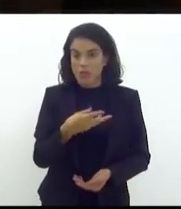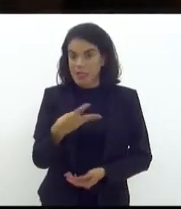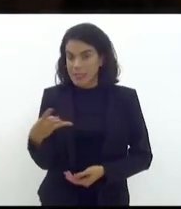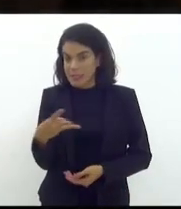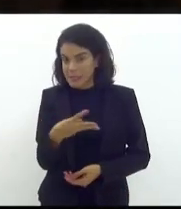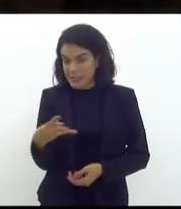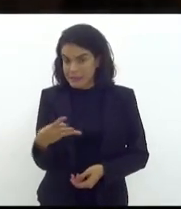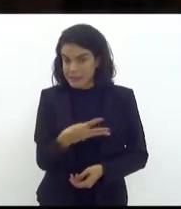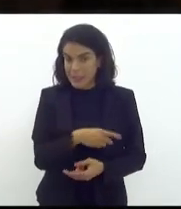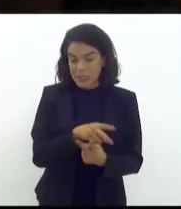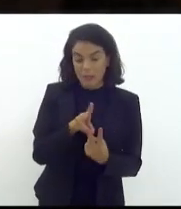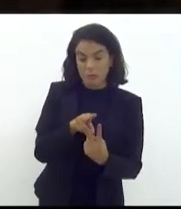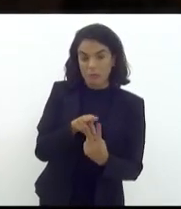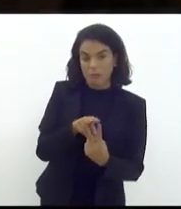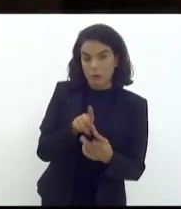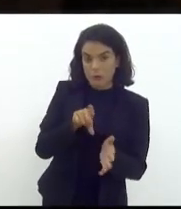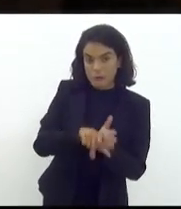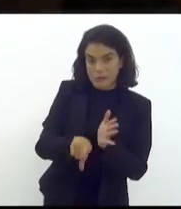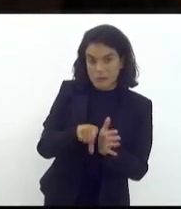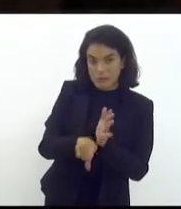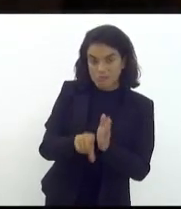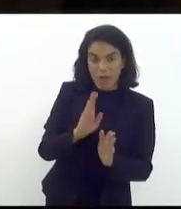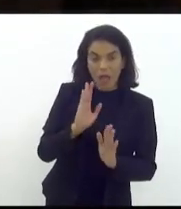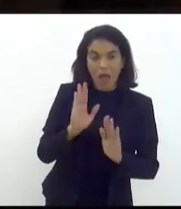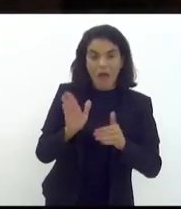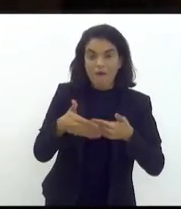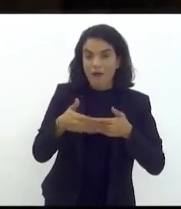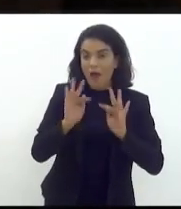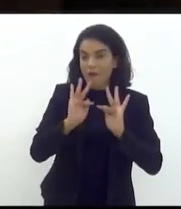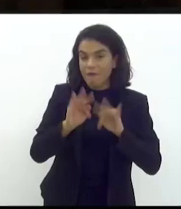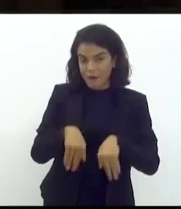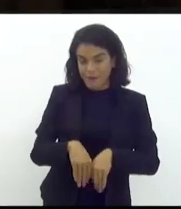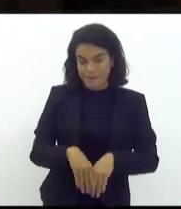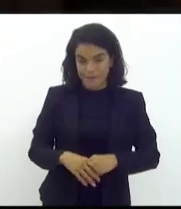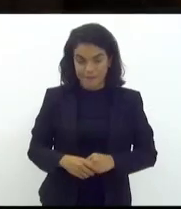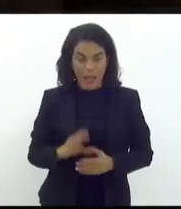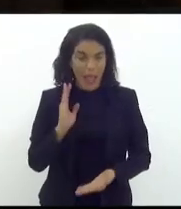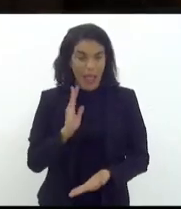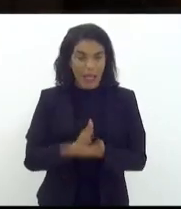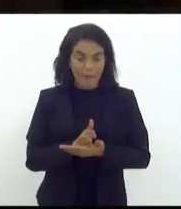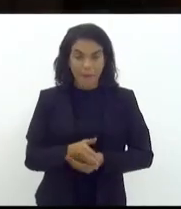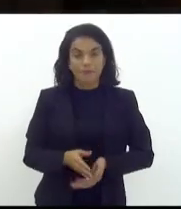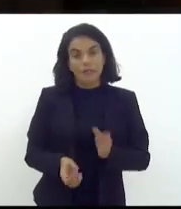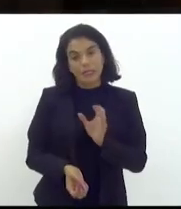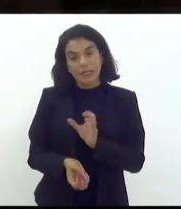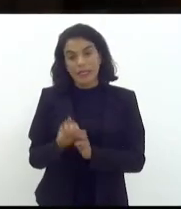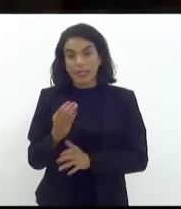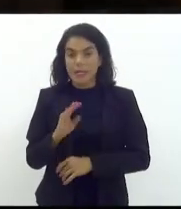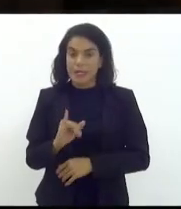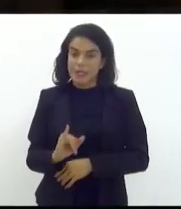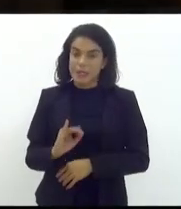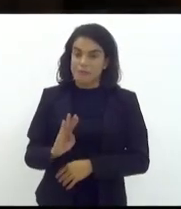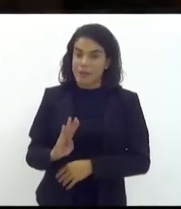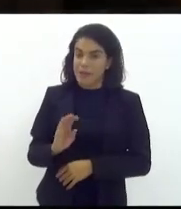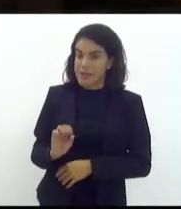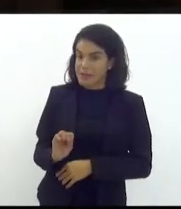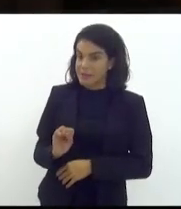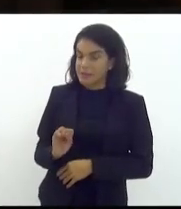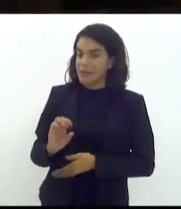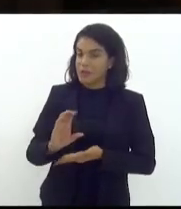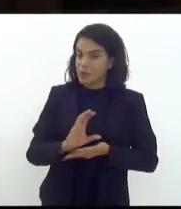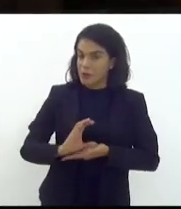antes dos impostos terminam e cria-se o ibs Então esse conselho